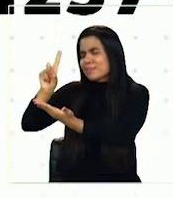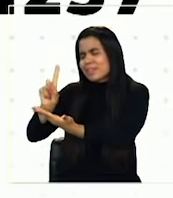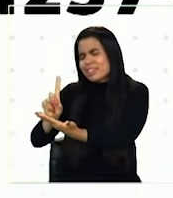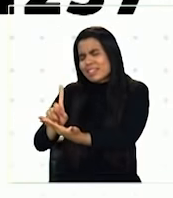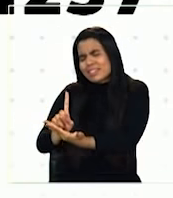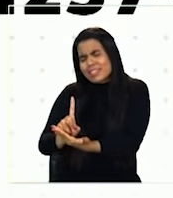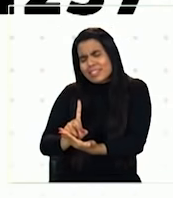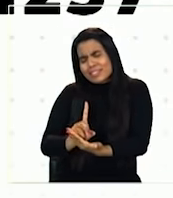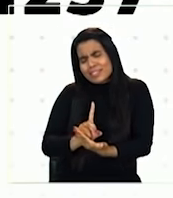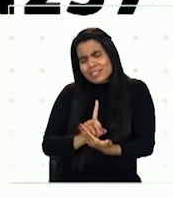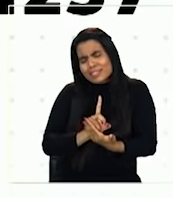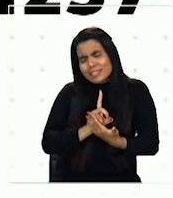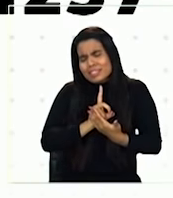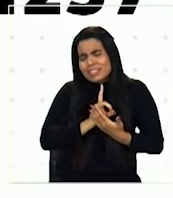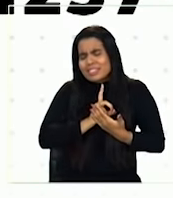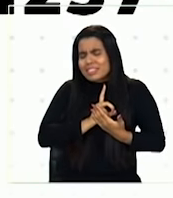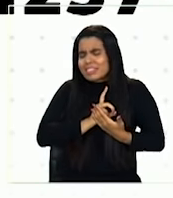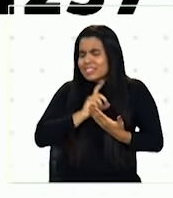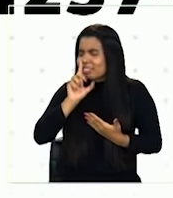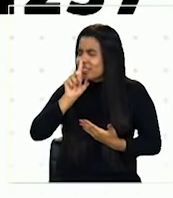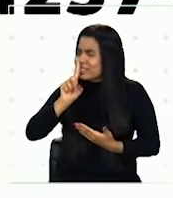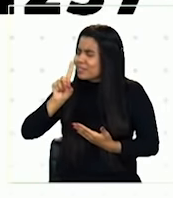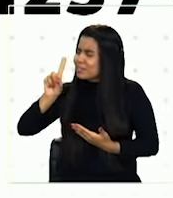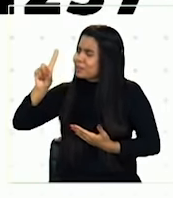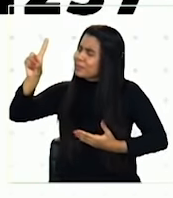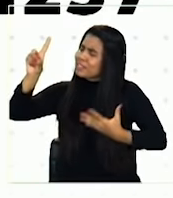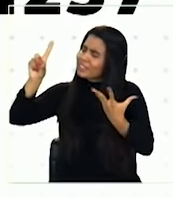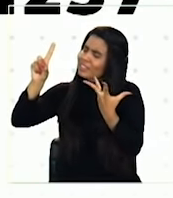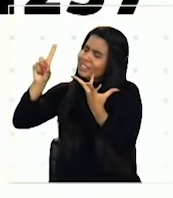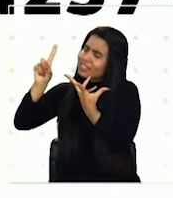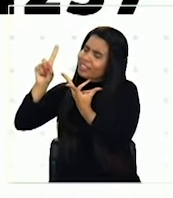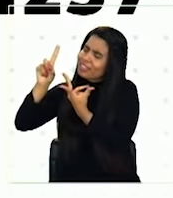Rei meu e Deus